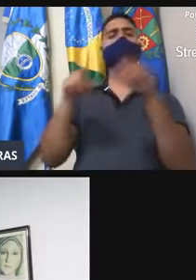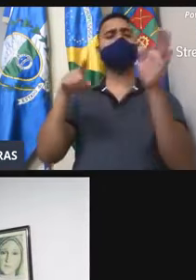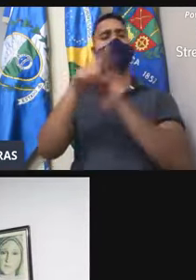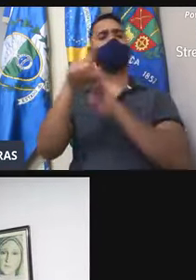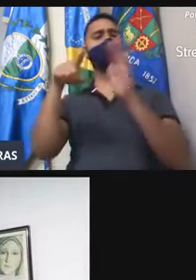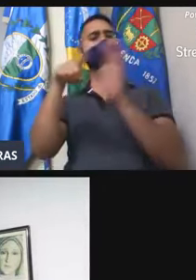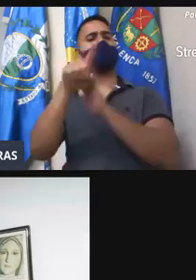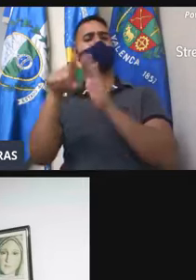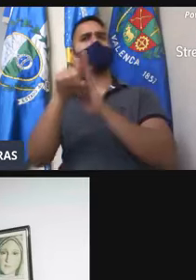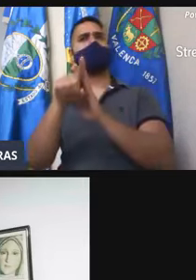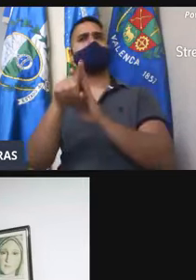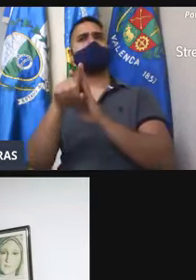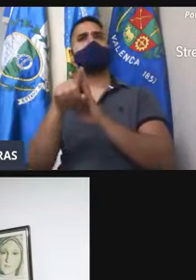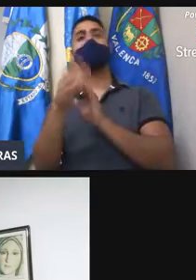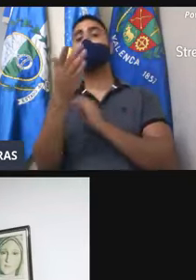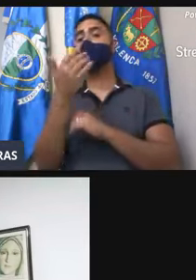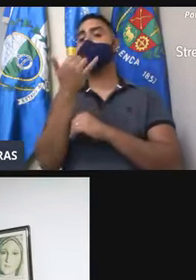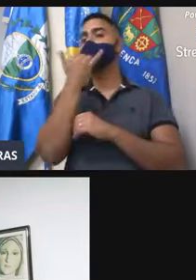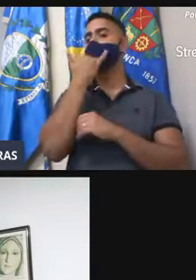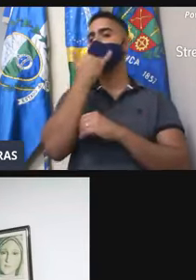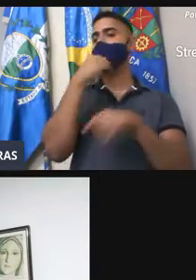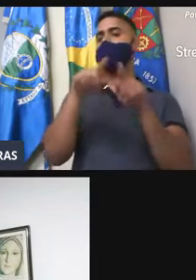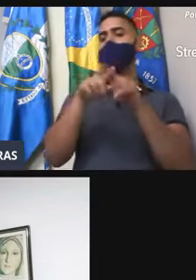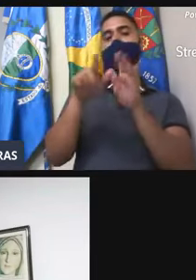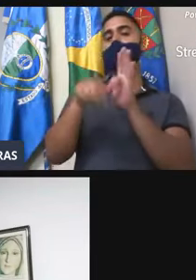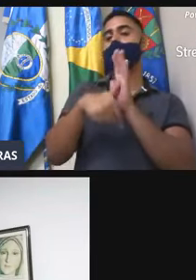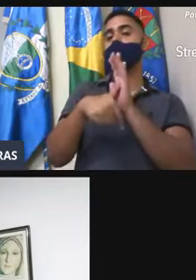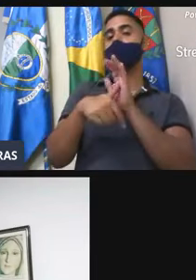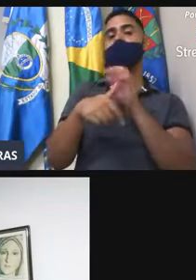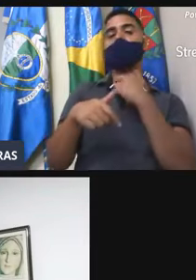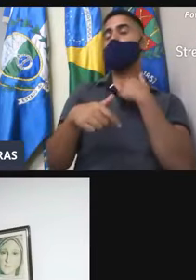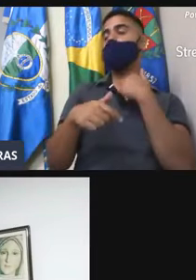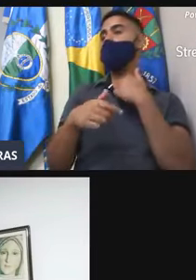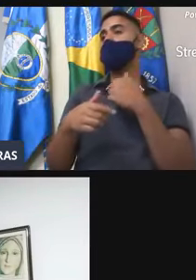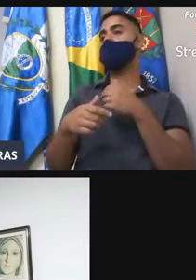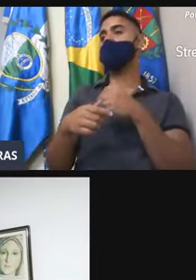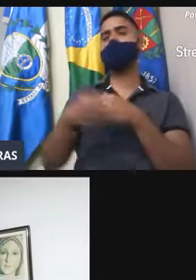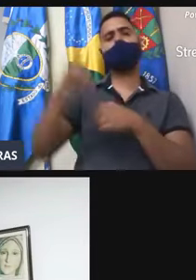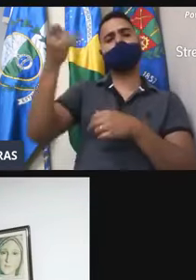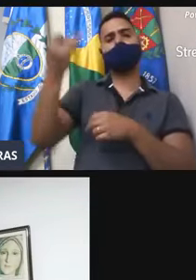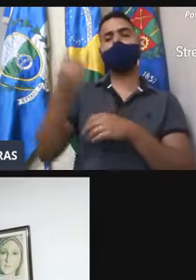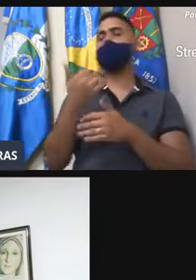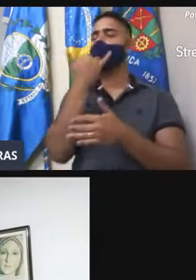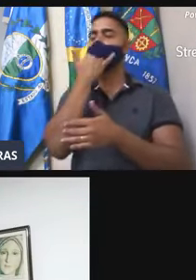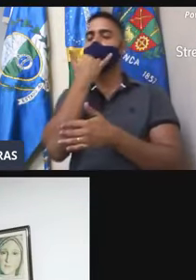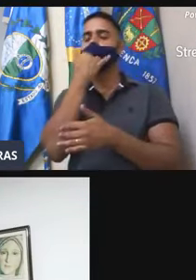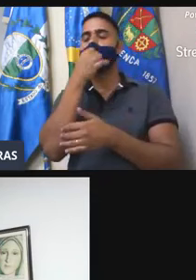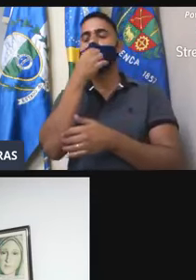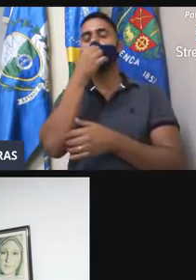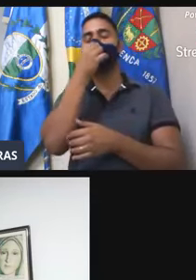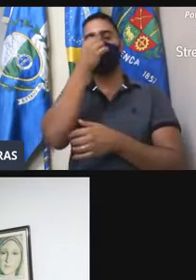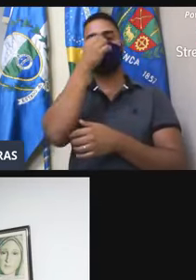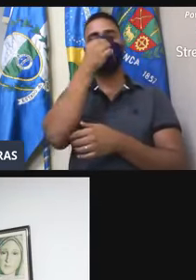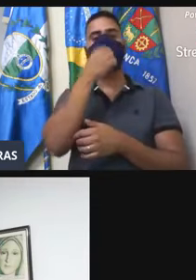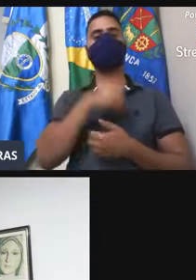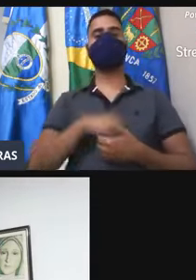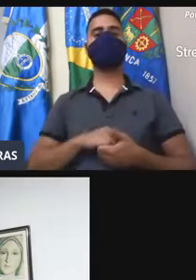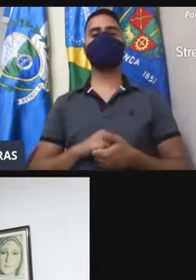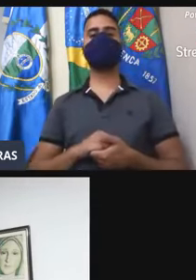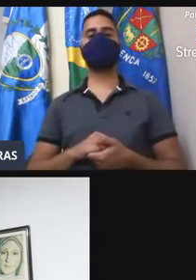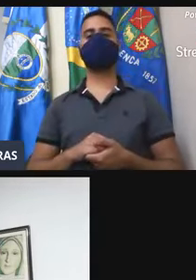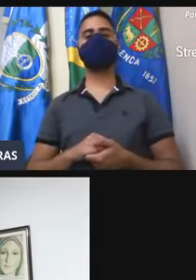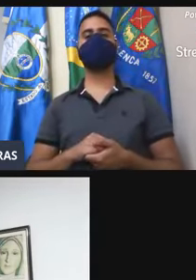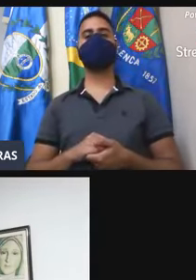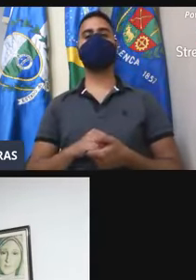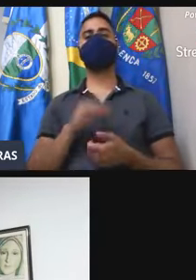pertinentes aí. Queria me desculpar porque eu me atrasei, não pude estar aqui a hora que a senhora estava explanando, mas a